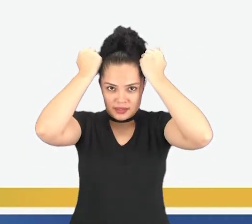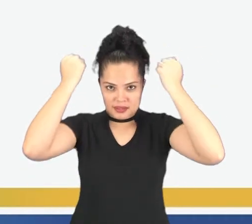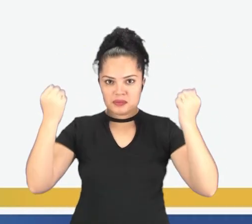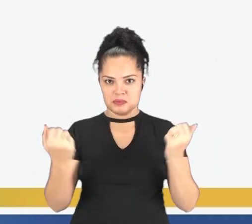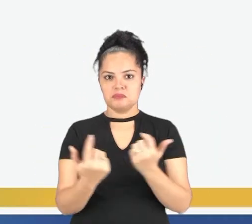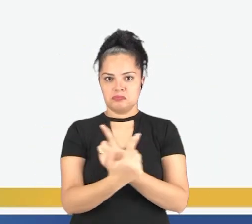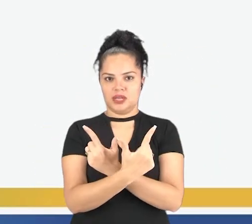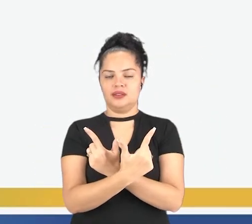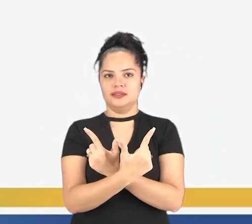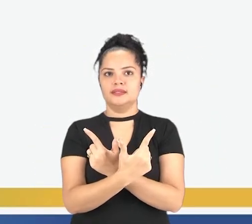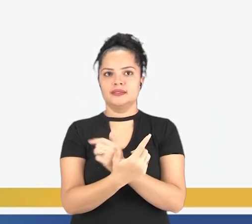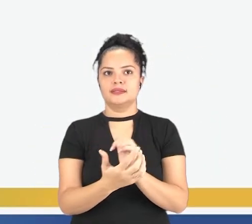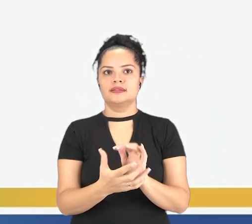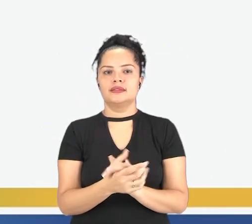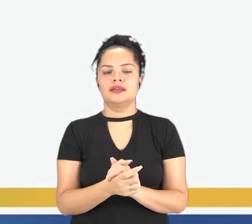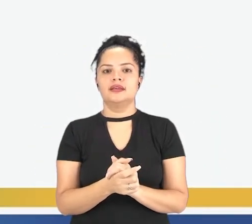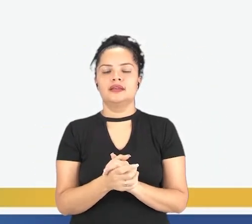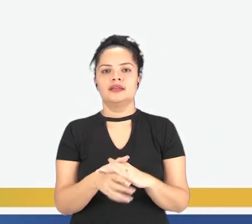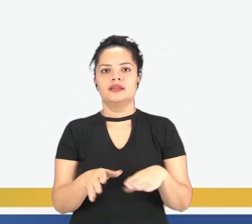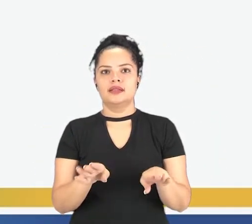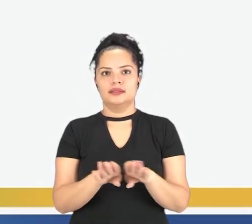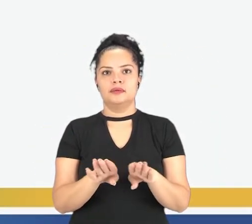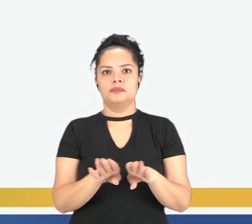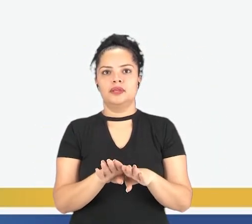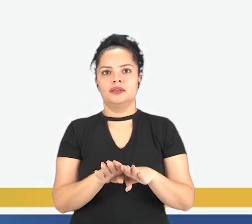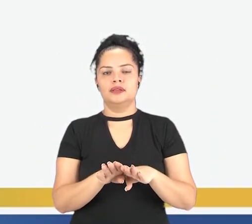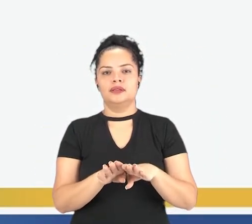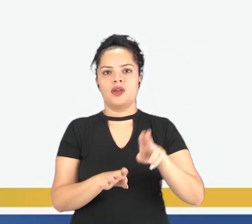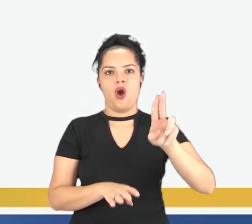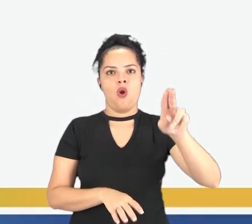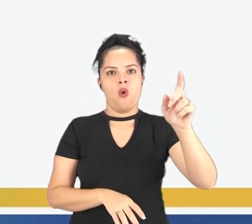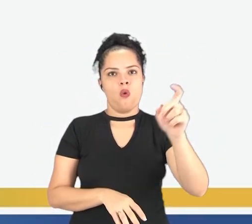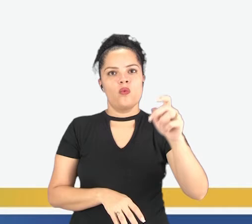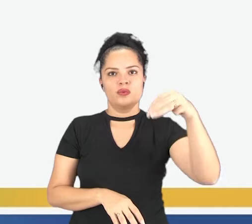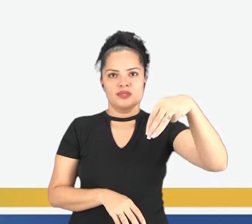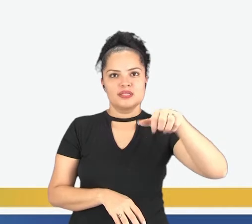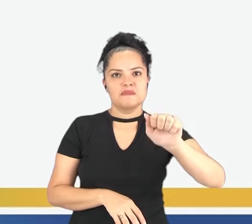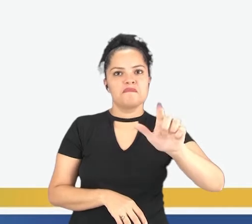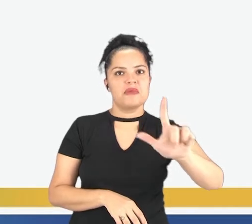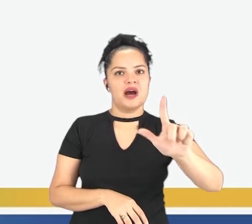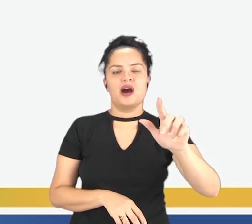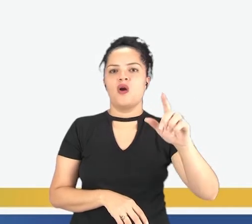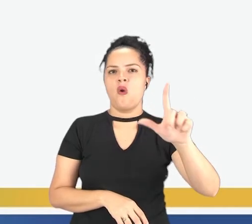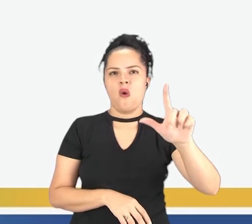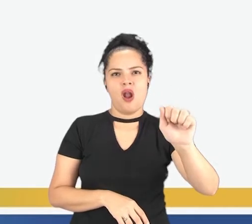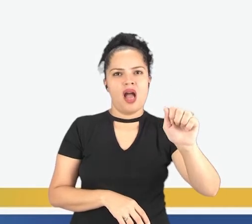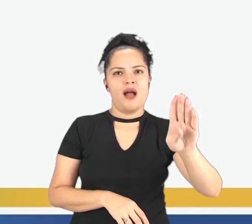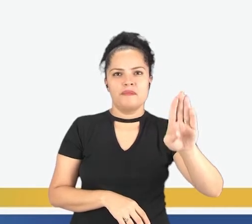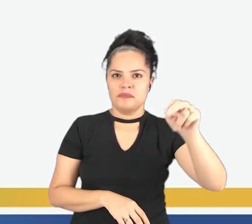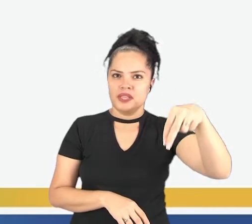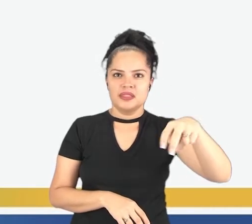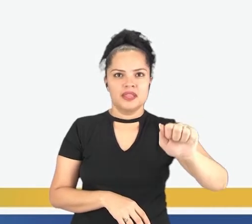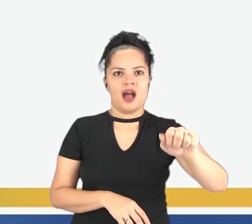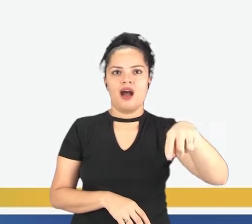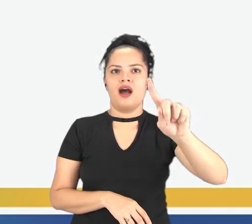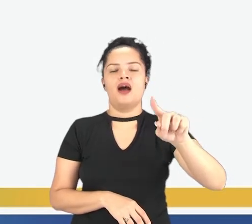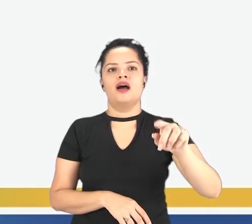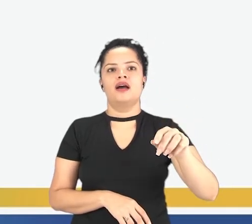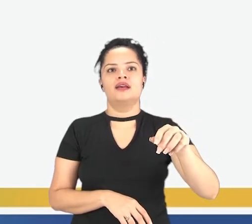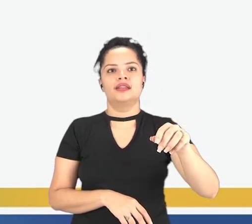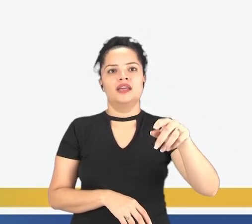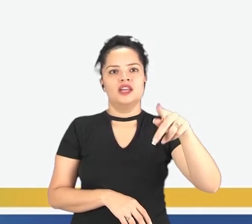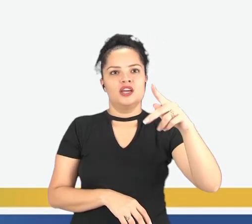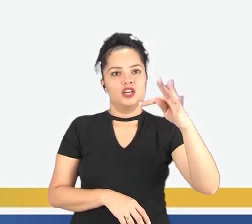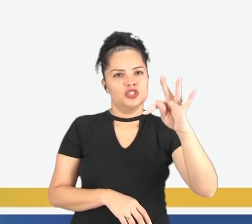Yaxchilã, né? Copán, Uxmal e Labinar. Né? O esplendor da sociedade maia ele é fundamentalmente